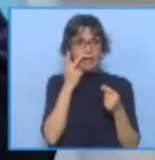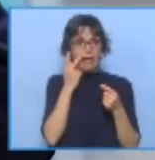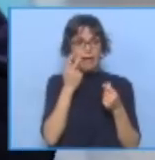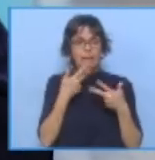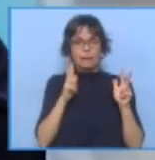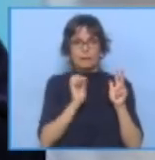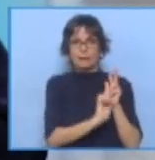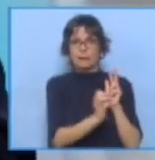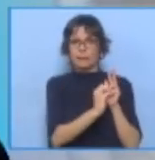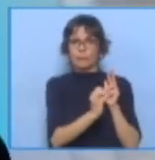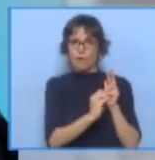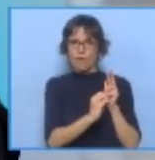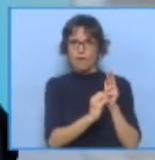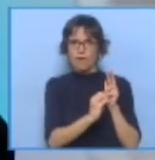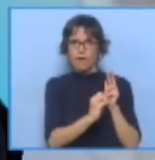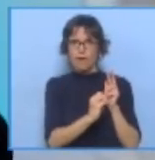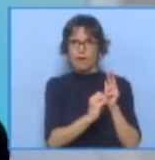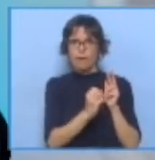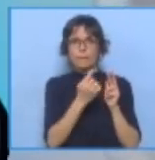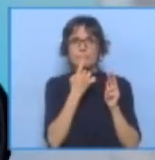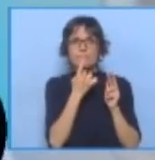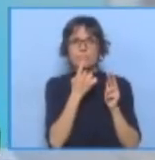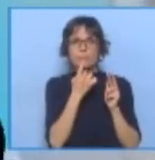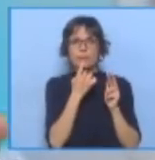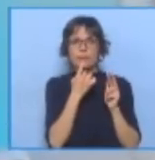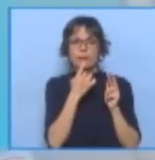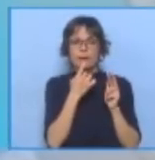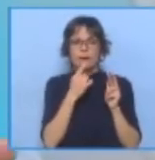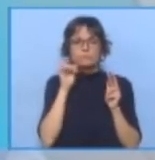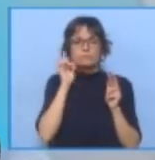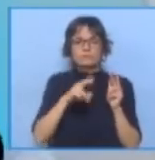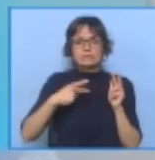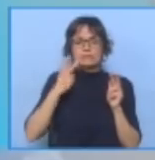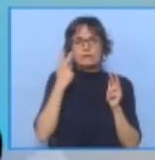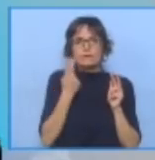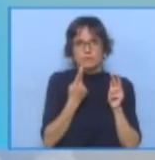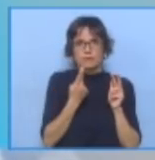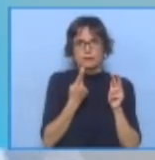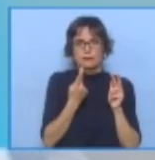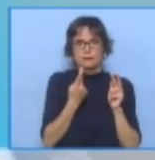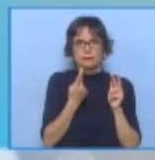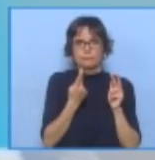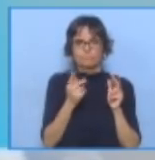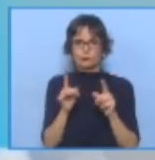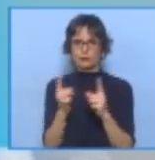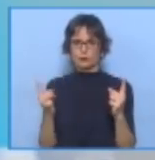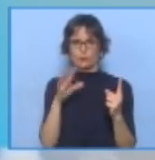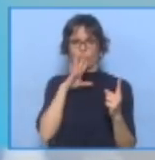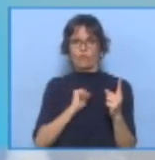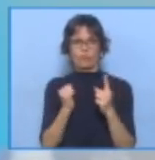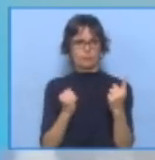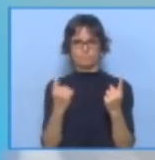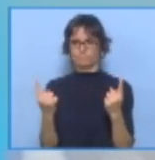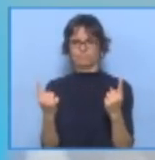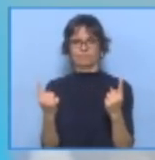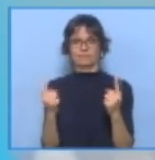poder fazer esta aproximação e de compreender esta gratuidade que o Pai representa. E, portanto, estes 2